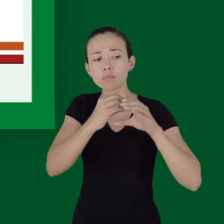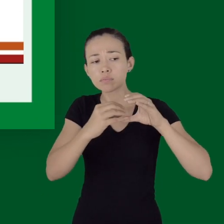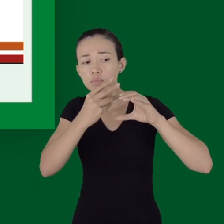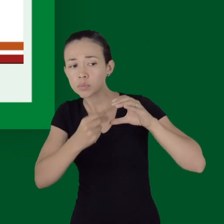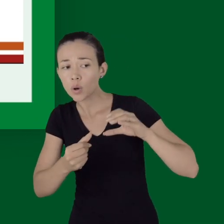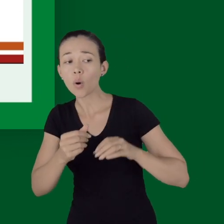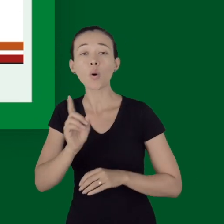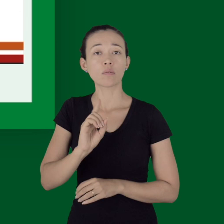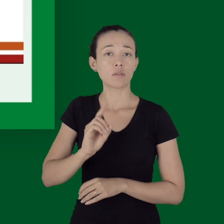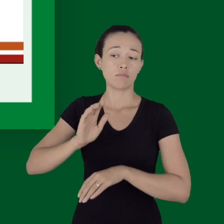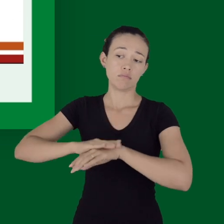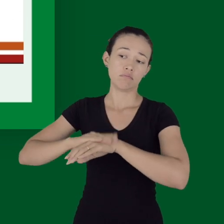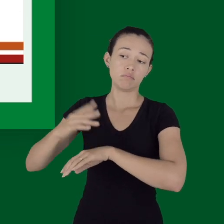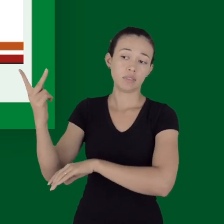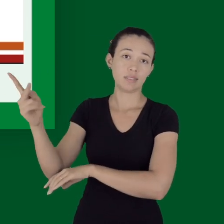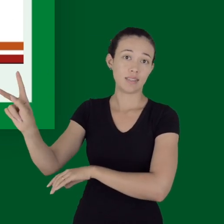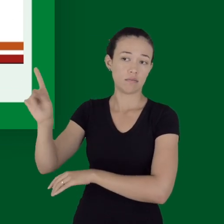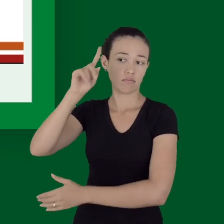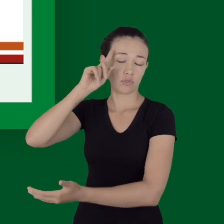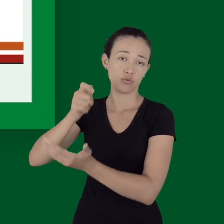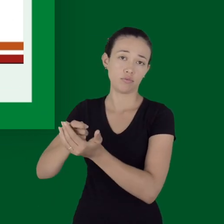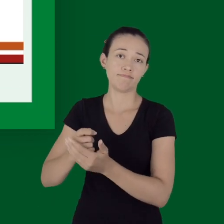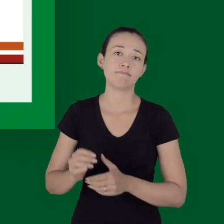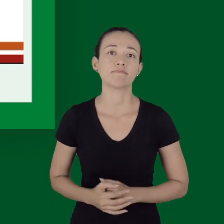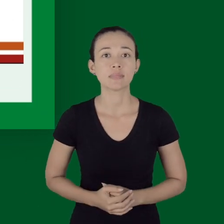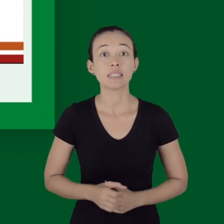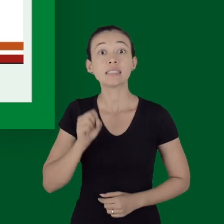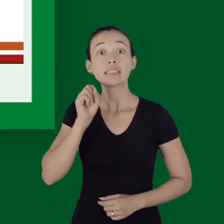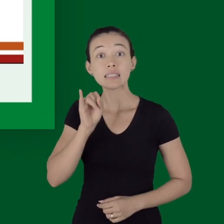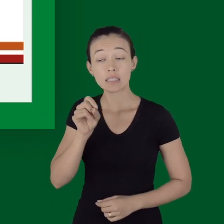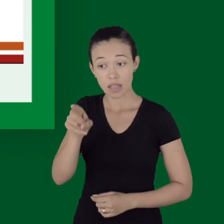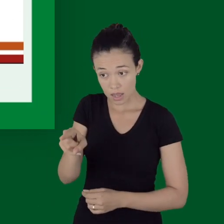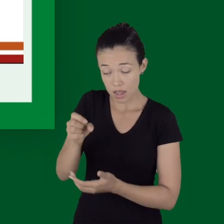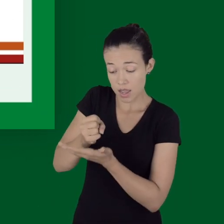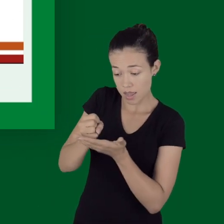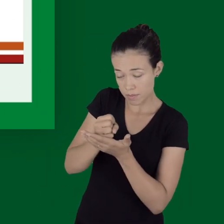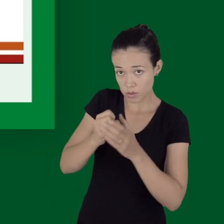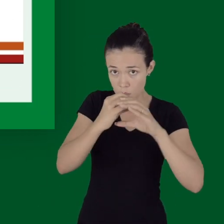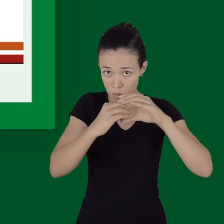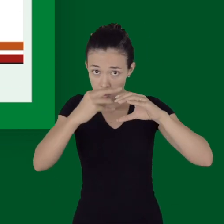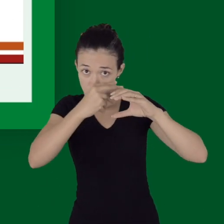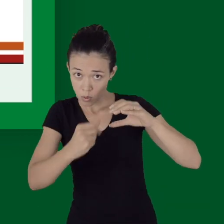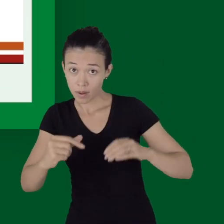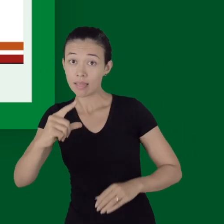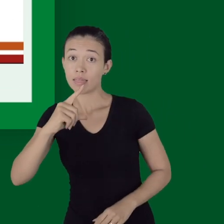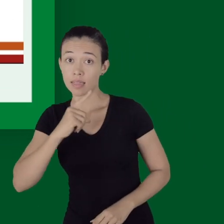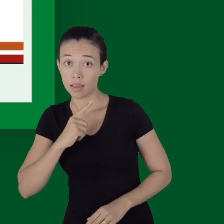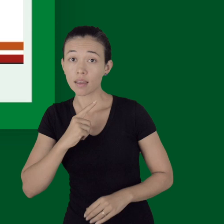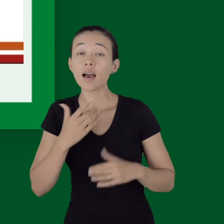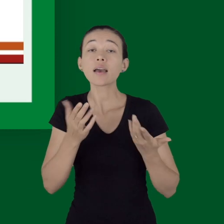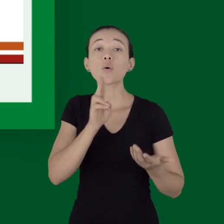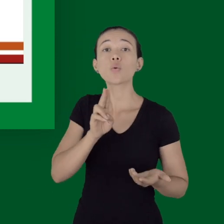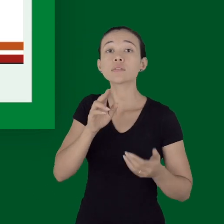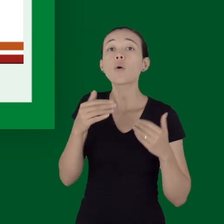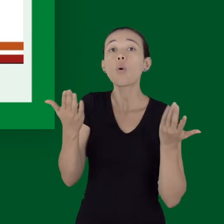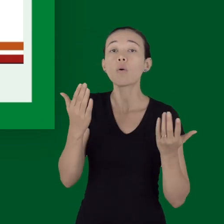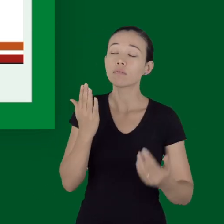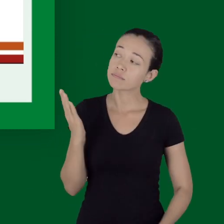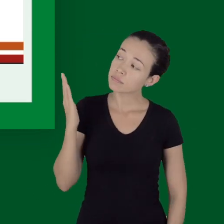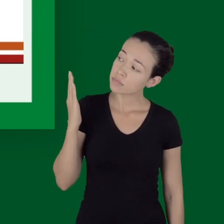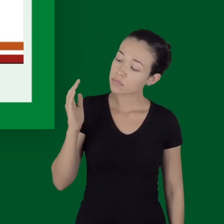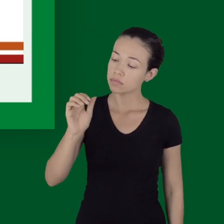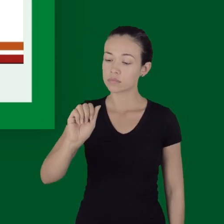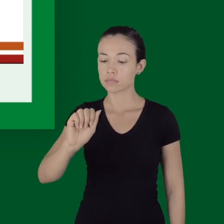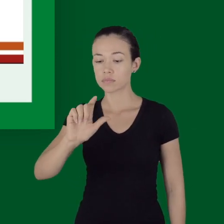vai ter indicação ou não de fazer a trombólise. E indicando a trombólise, é utilizado geralmente alteplase, né,